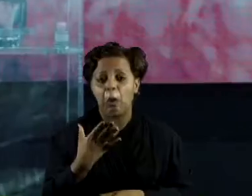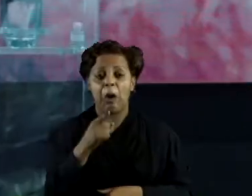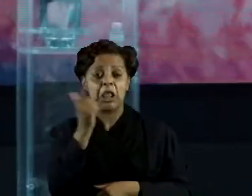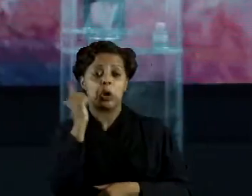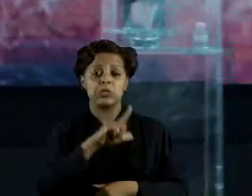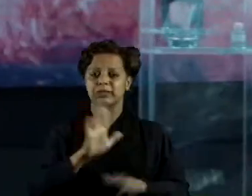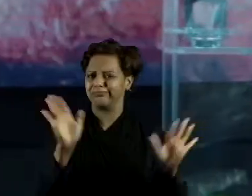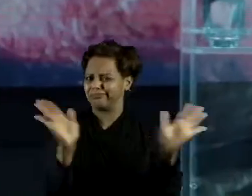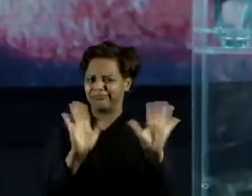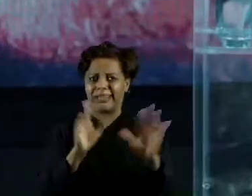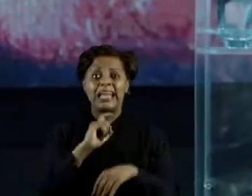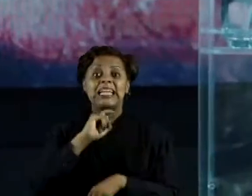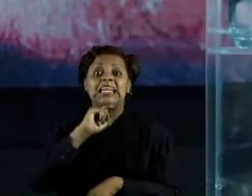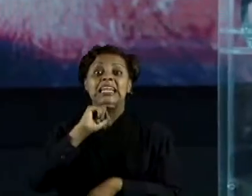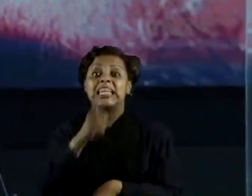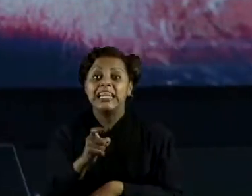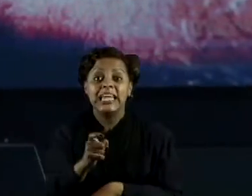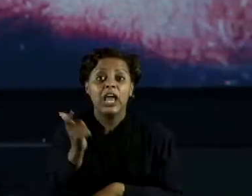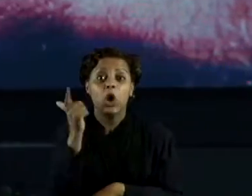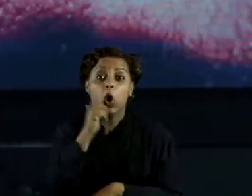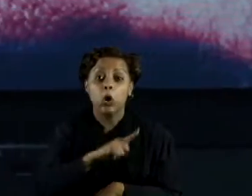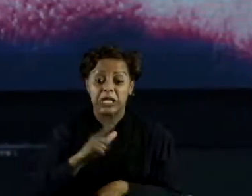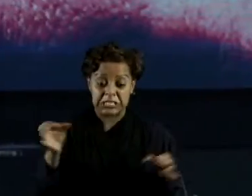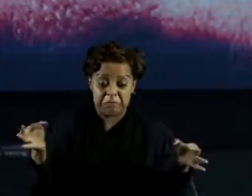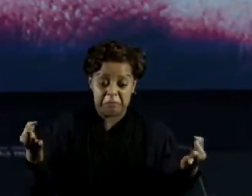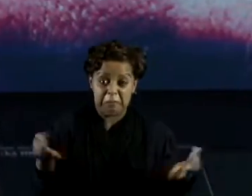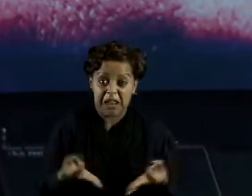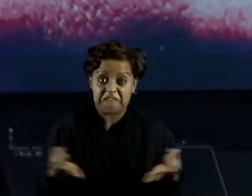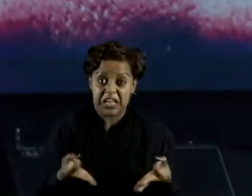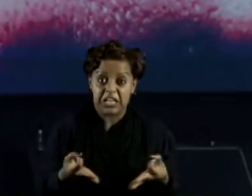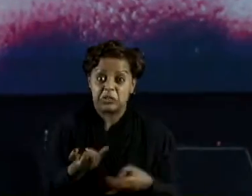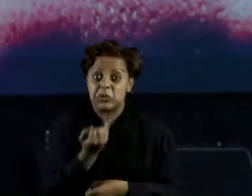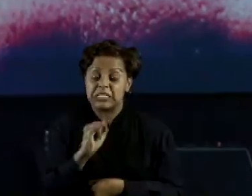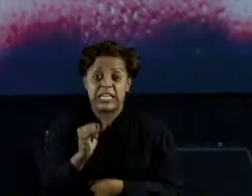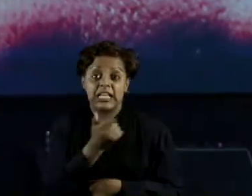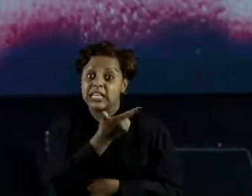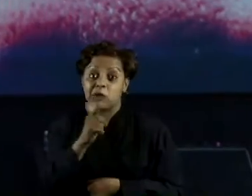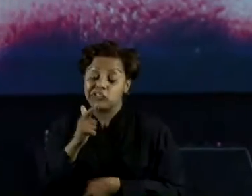Ninguém vai ser bem sucedido em nada se não tiver preparo.